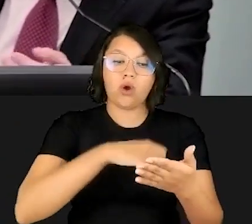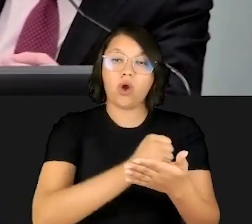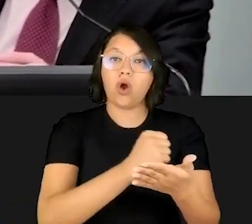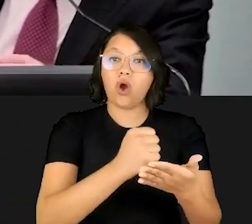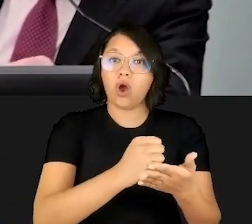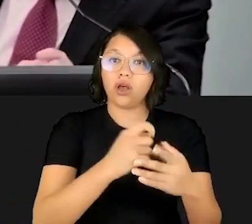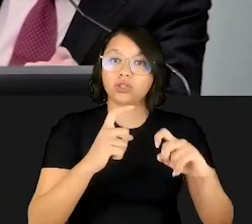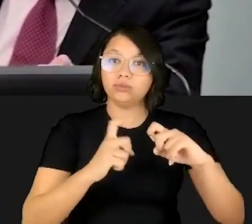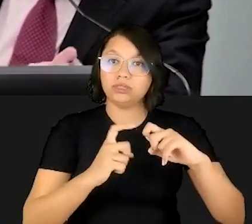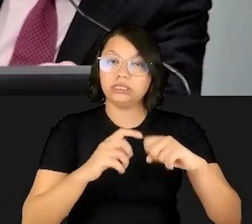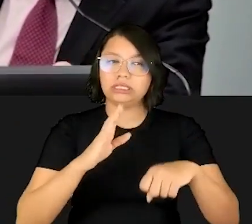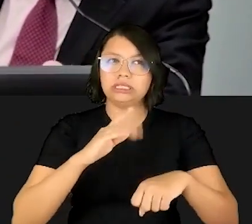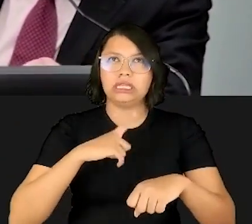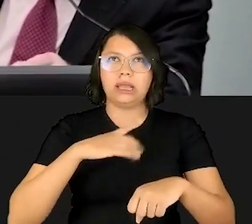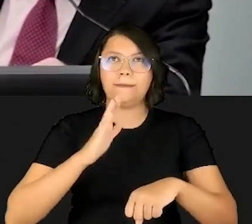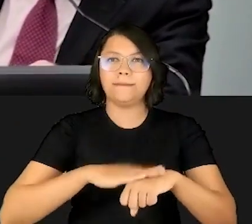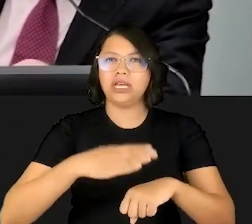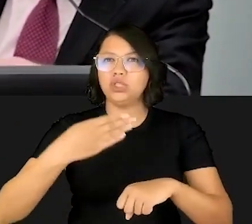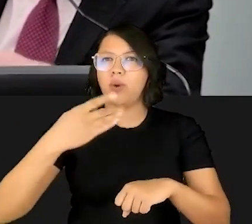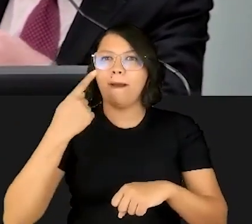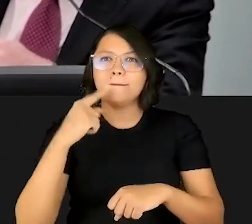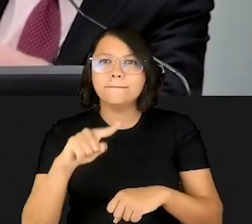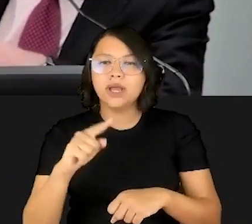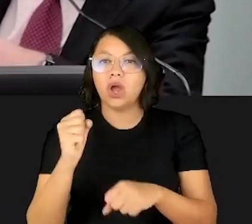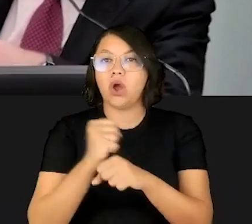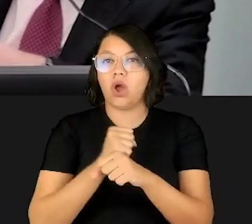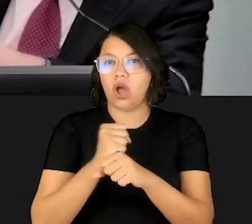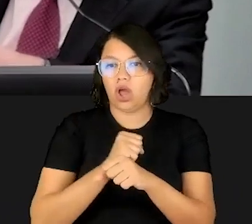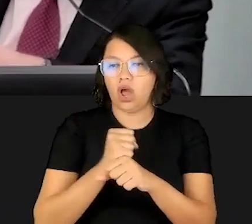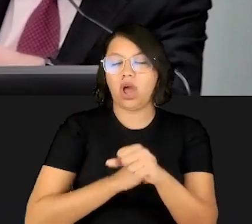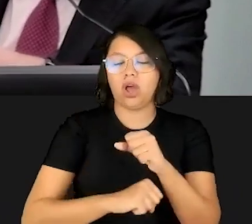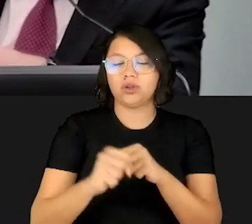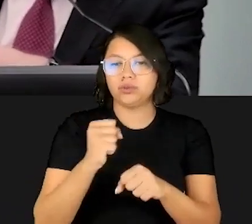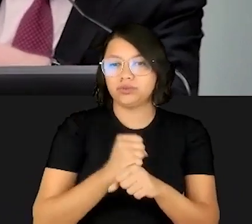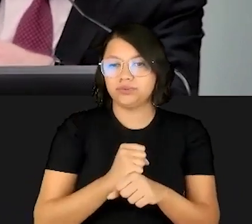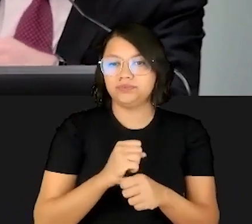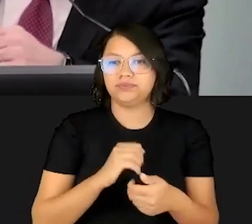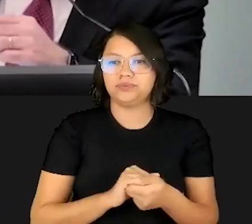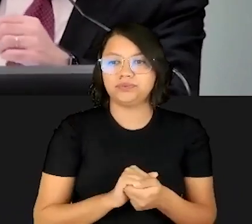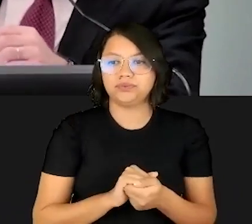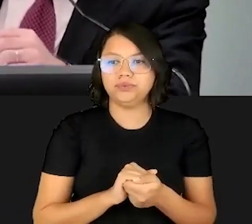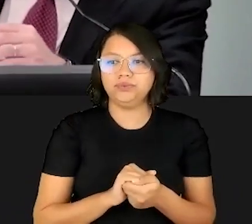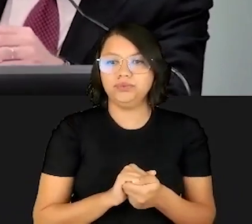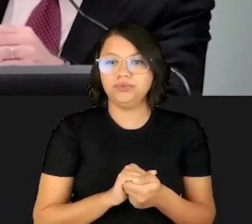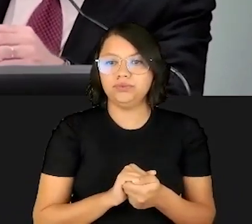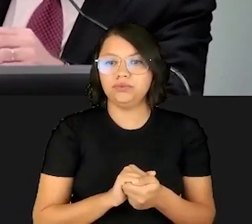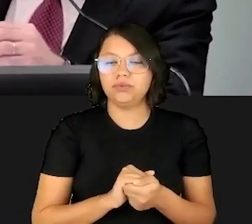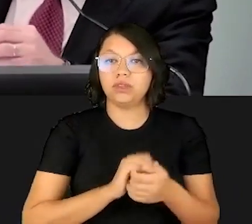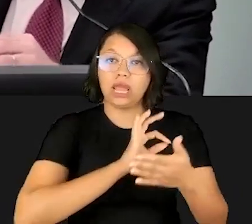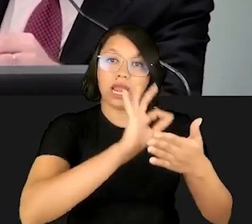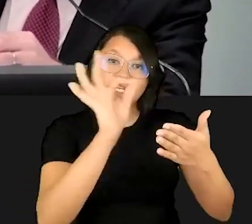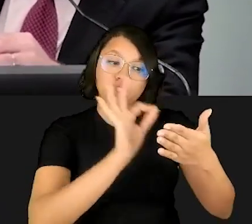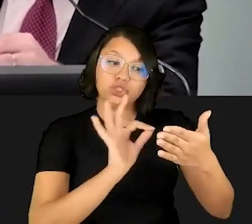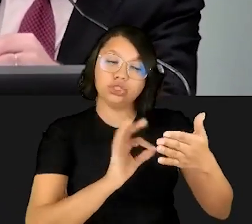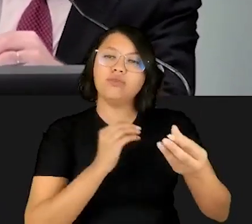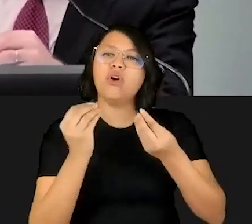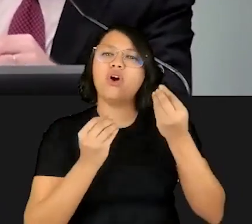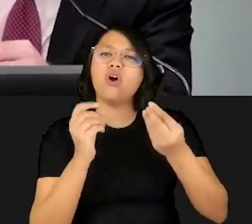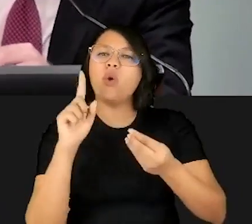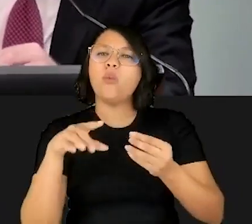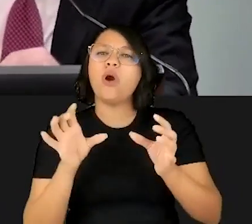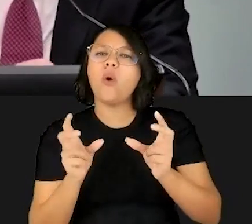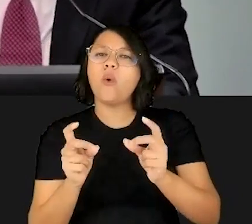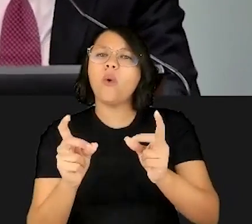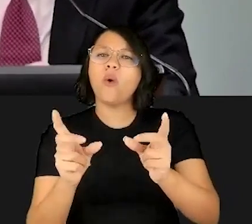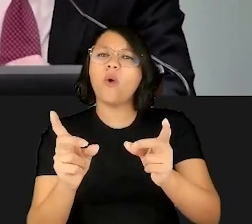de 4 mil anos. Esse papiro é de 1600, mas é cópia de um papiro anterior. E ele descrevia o câncer, só que ele descrevia o câncer de uma